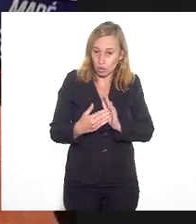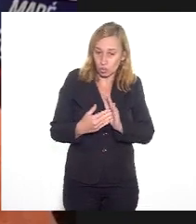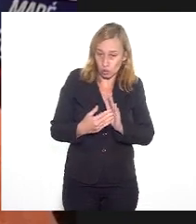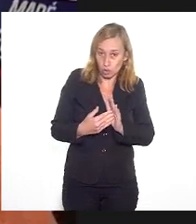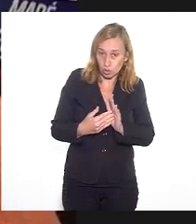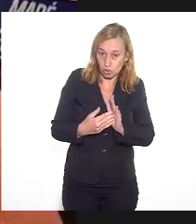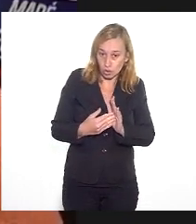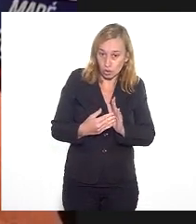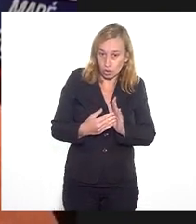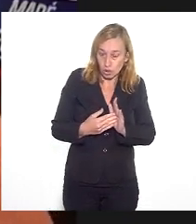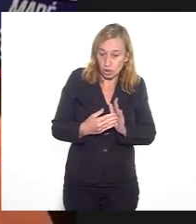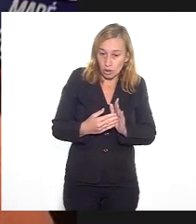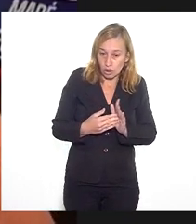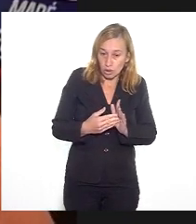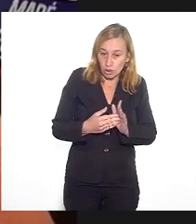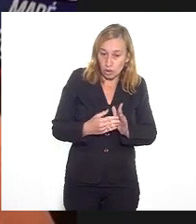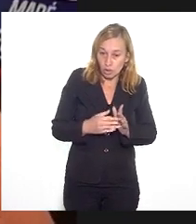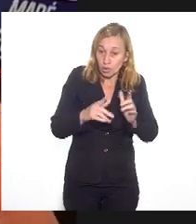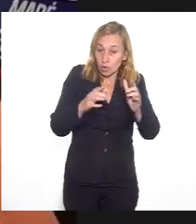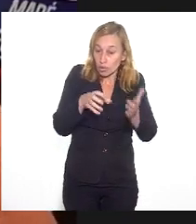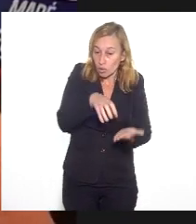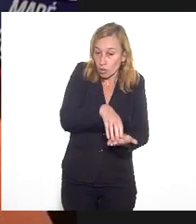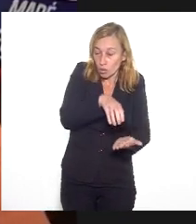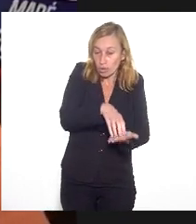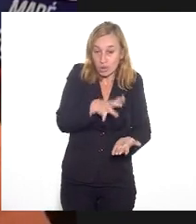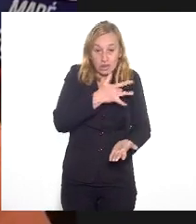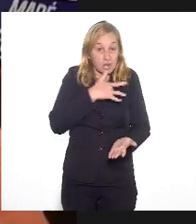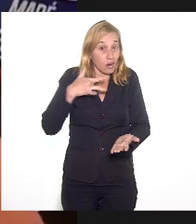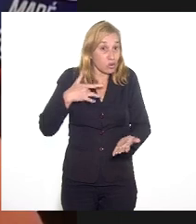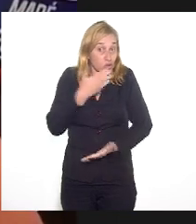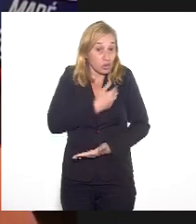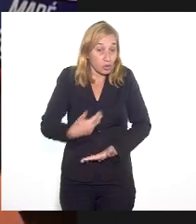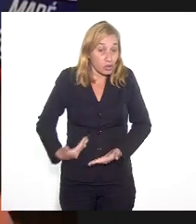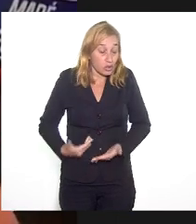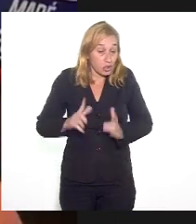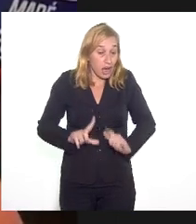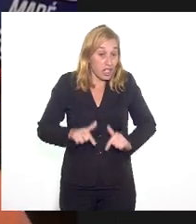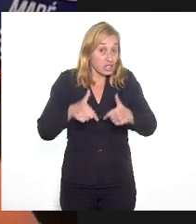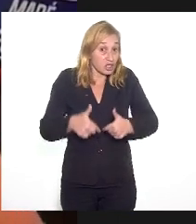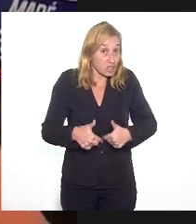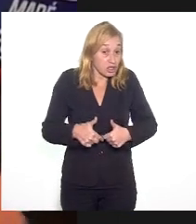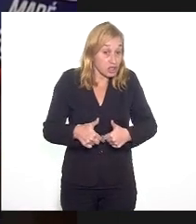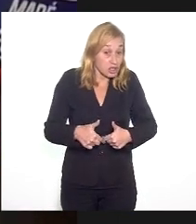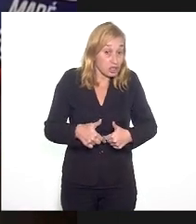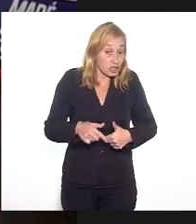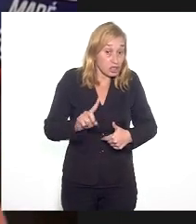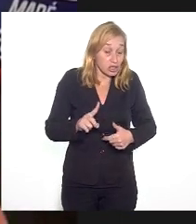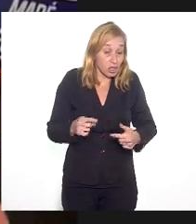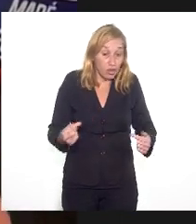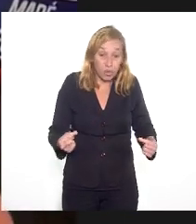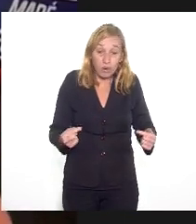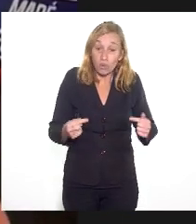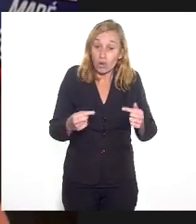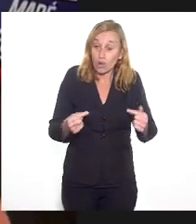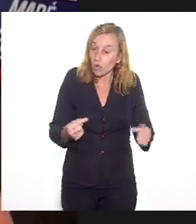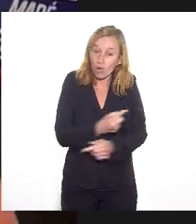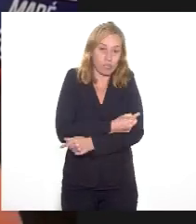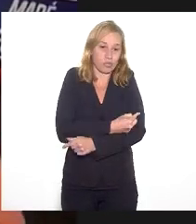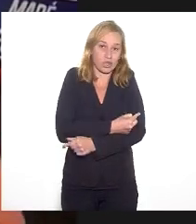do que tange a saúde pública, orquestrar ações completamente incompatíveis com o dever